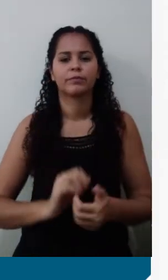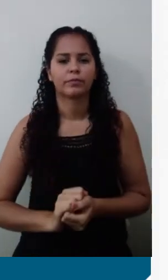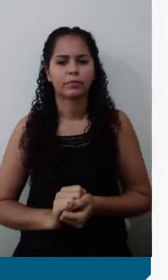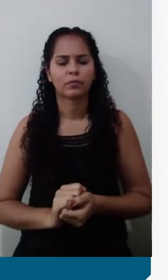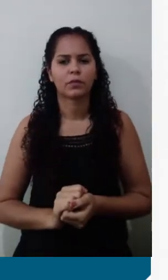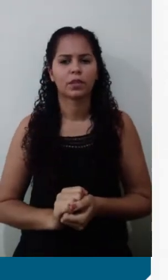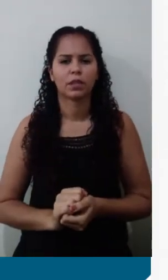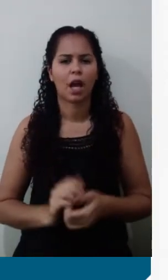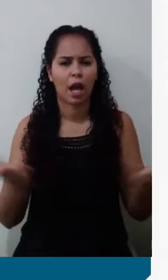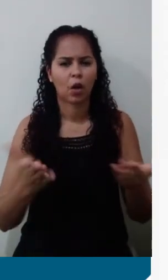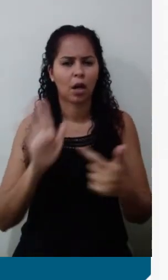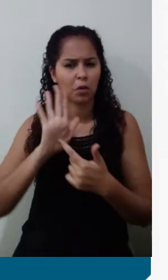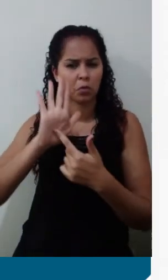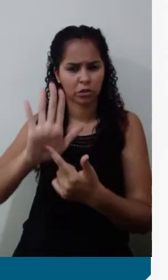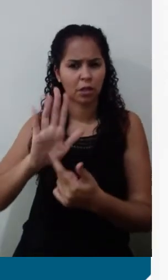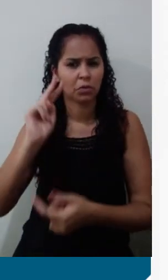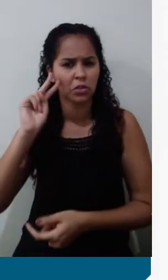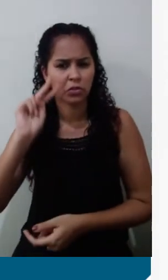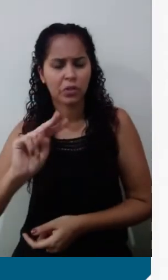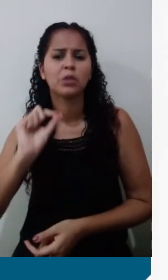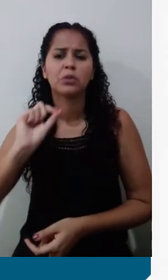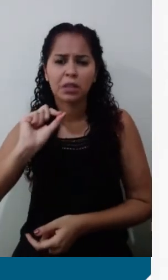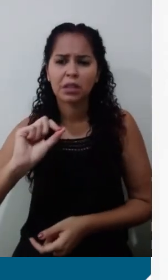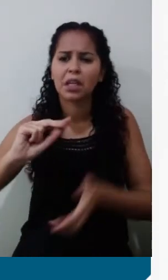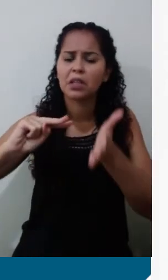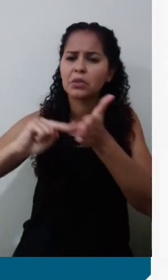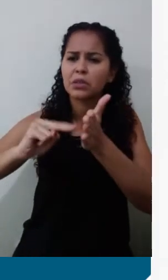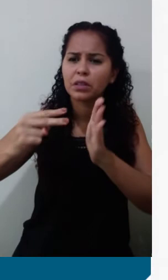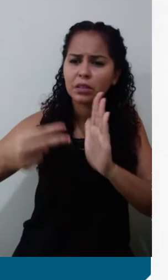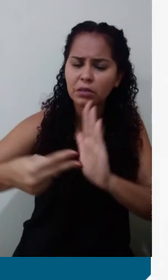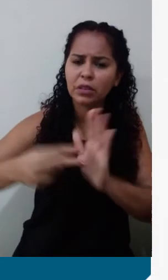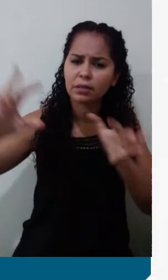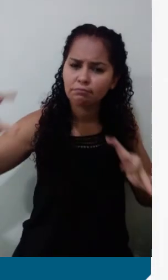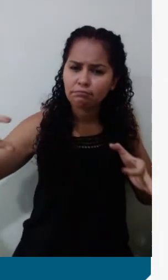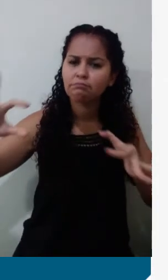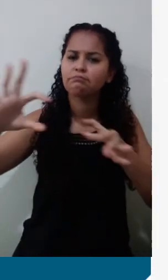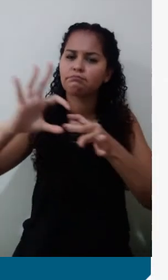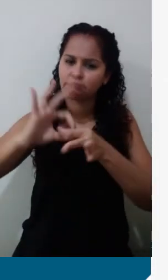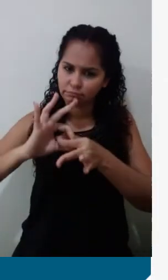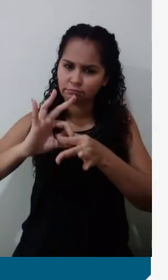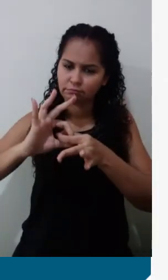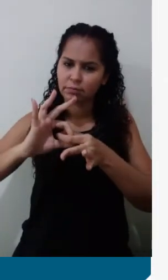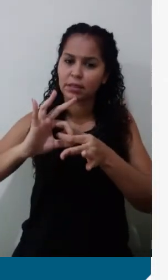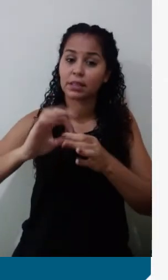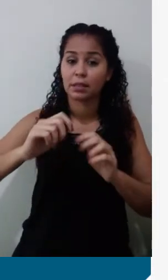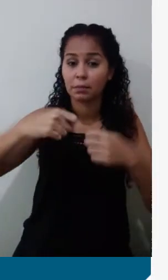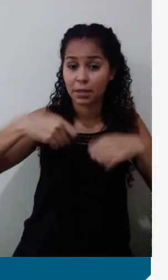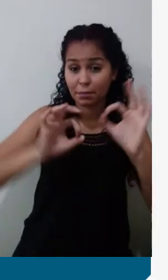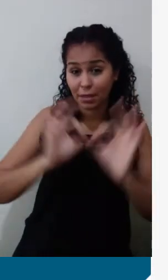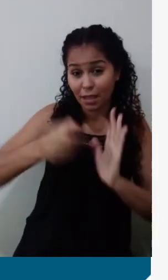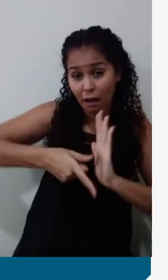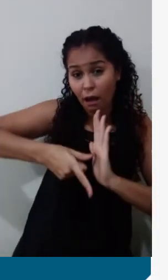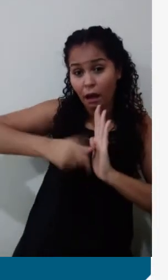texto. Eu coloquei aqui até para vocês verem a definição de projeto de texto, porque ele está atrelado ao momento prévio da